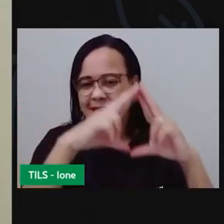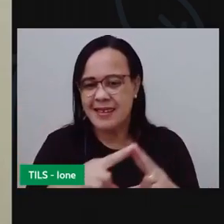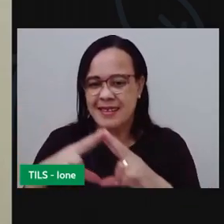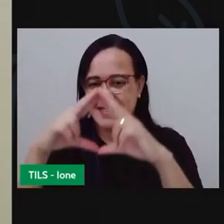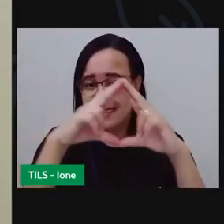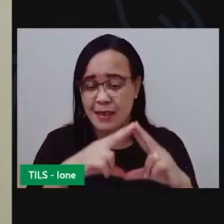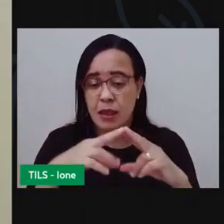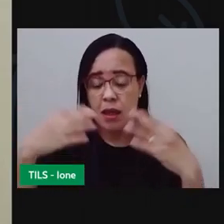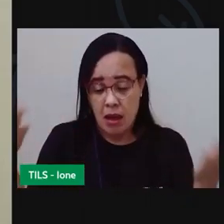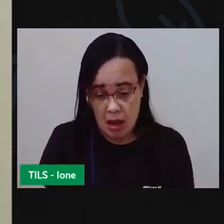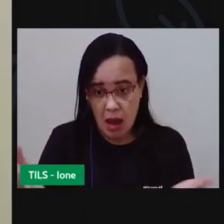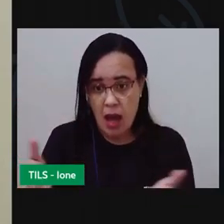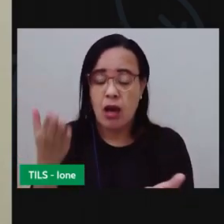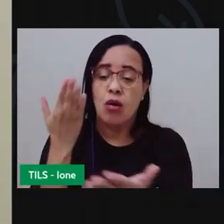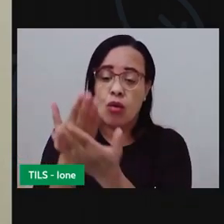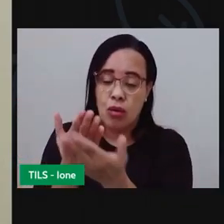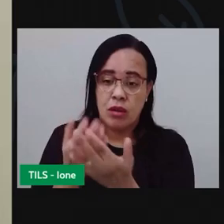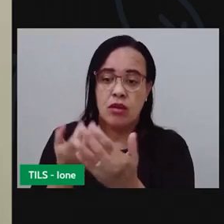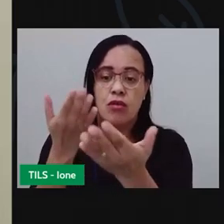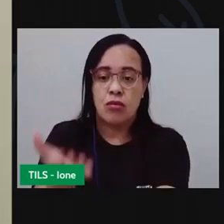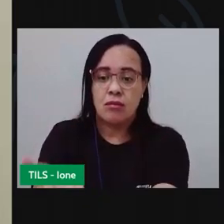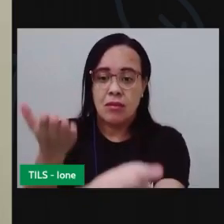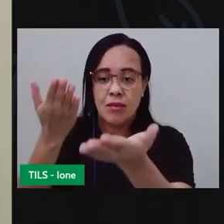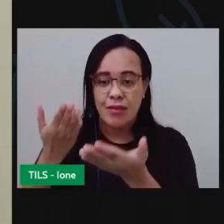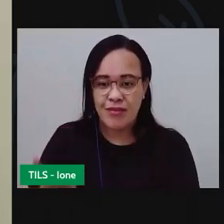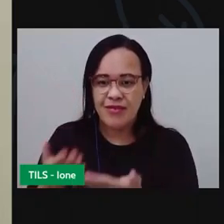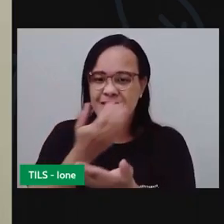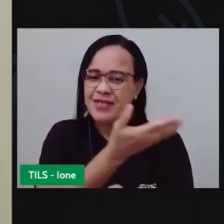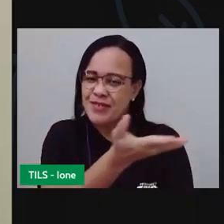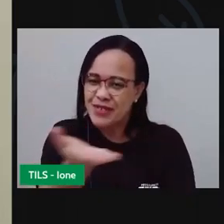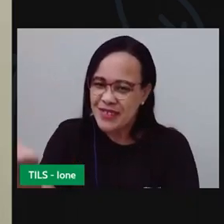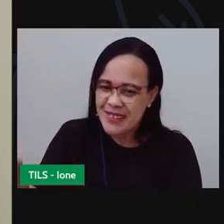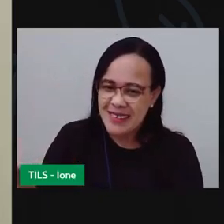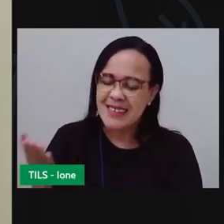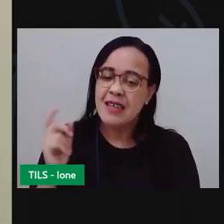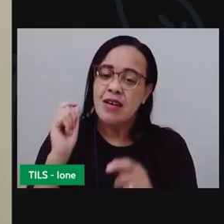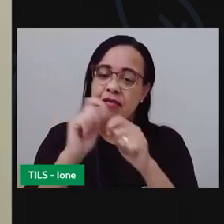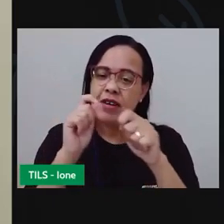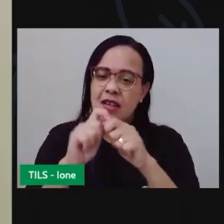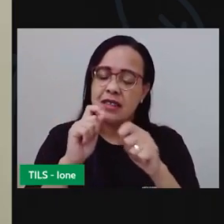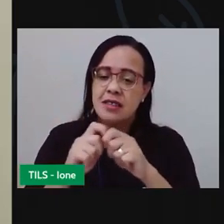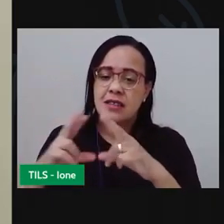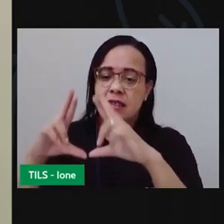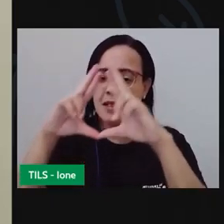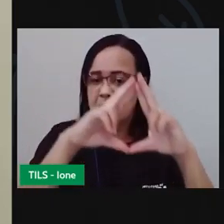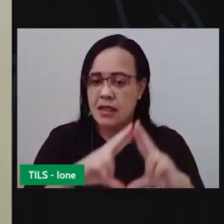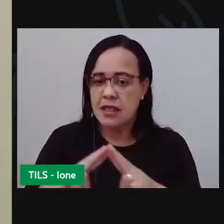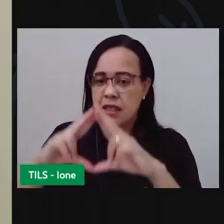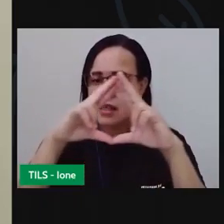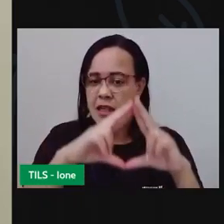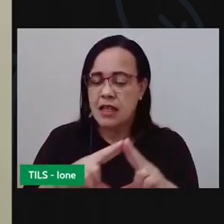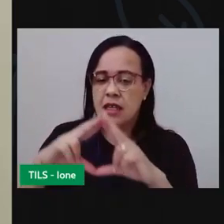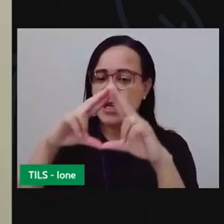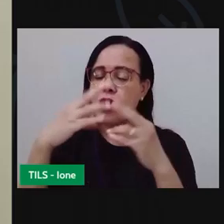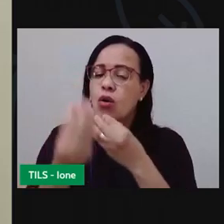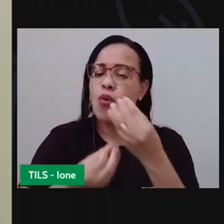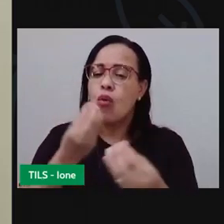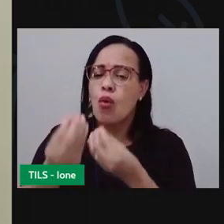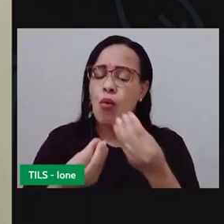nessa aula, eu vou convidar vocês a fazer uma reciclagem. A gente